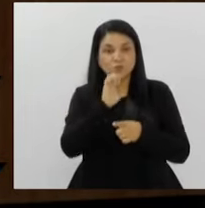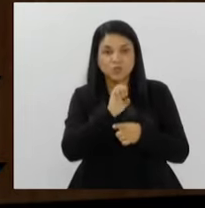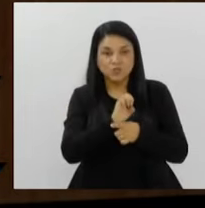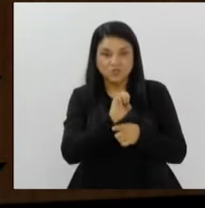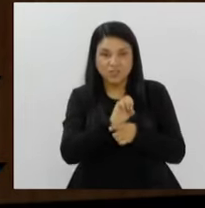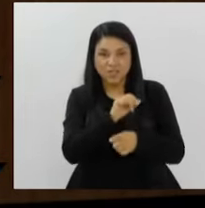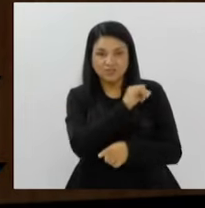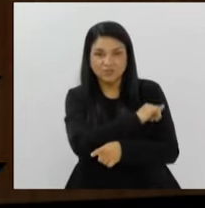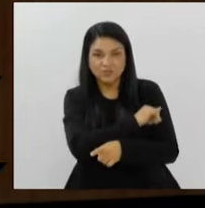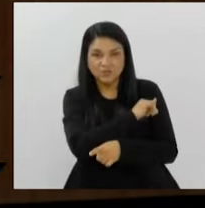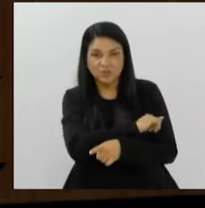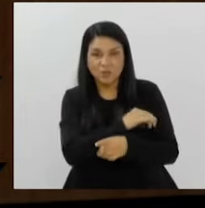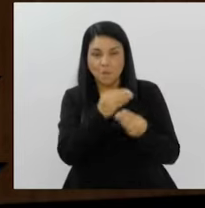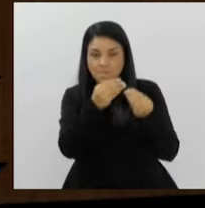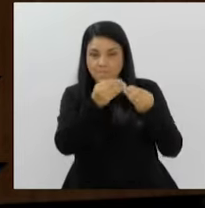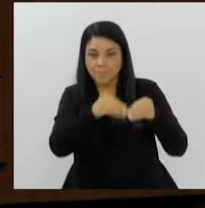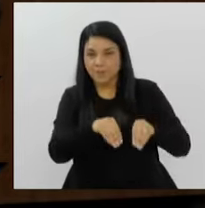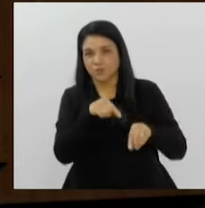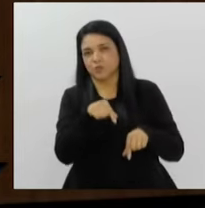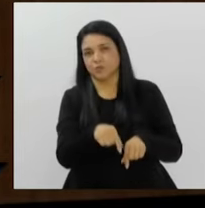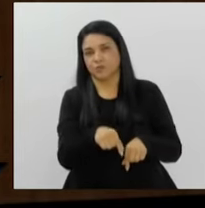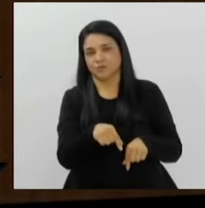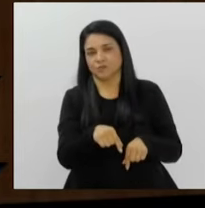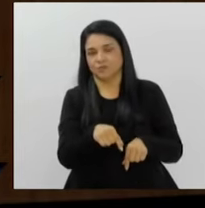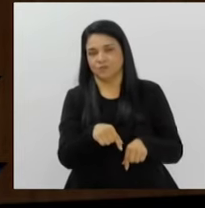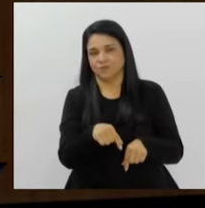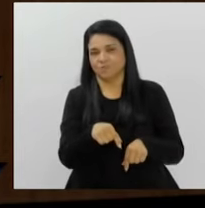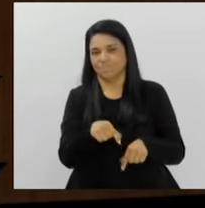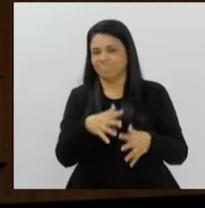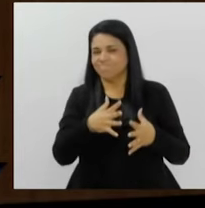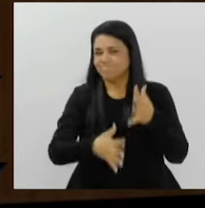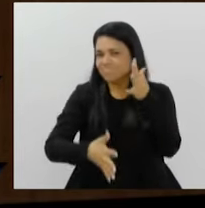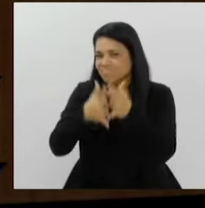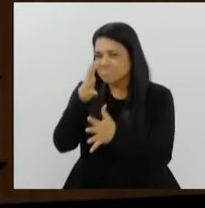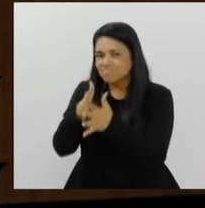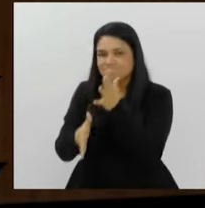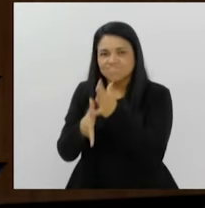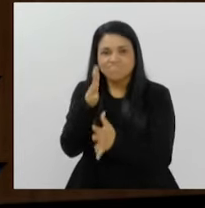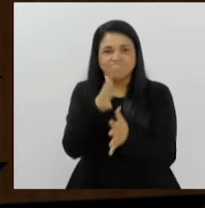Janeiro para o mais completo caos.